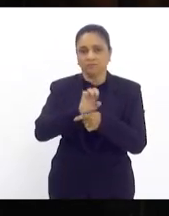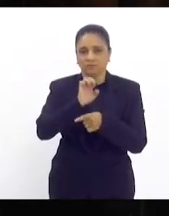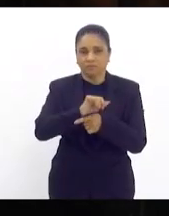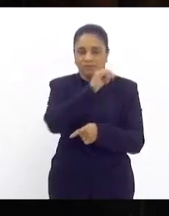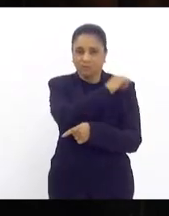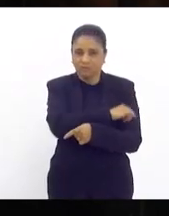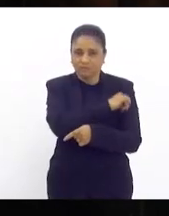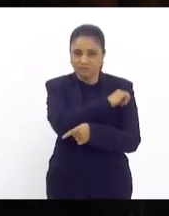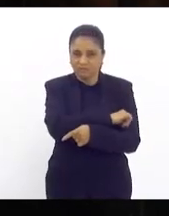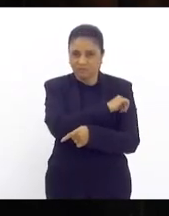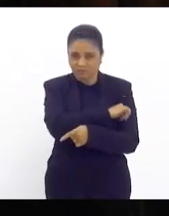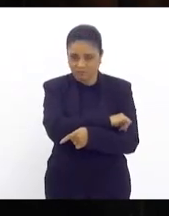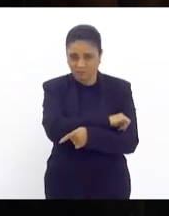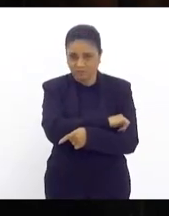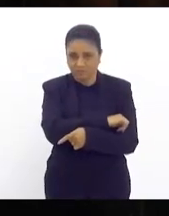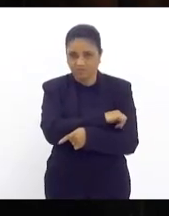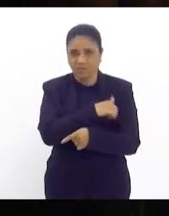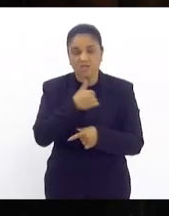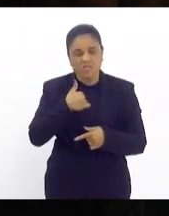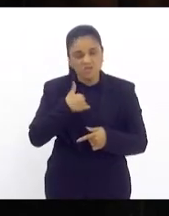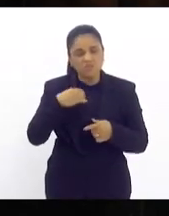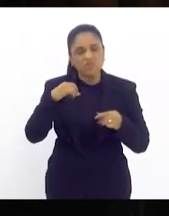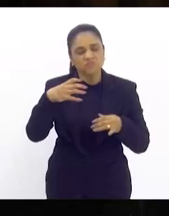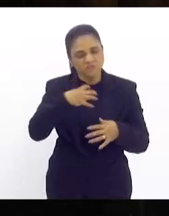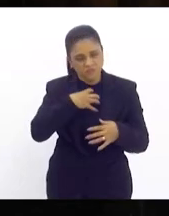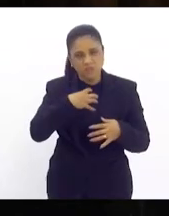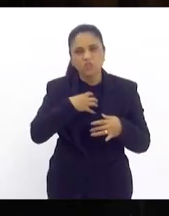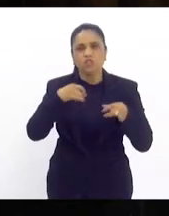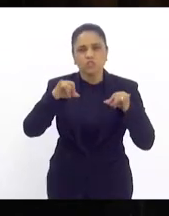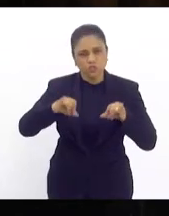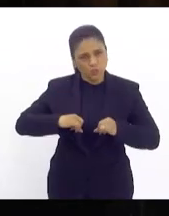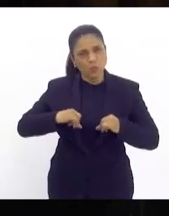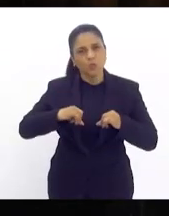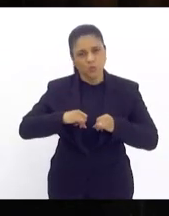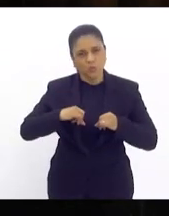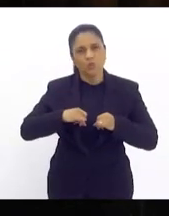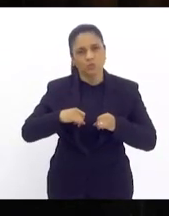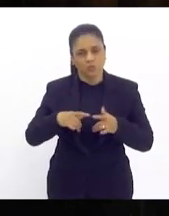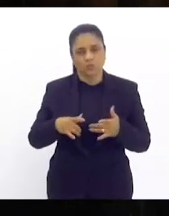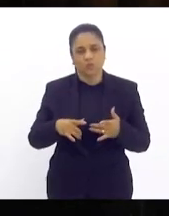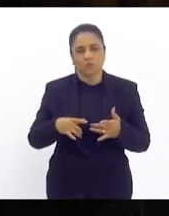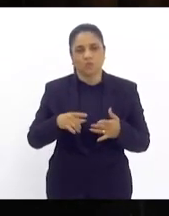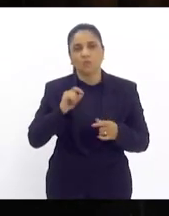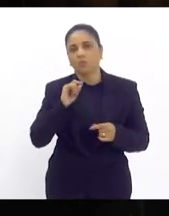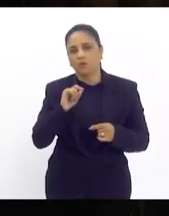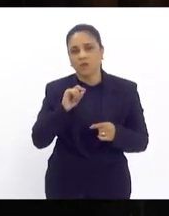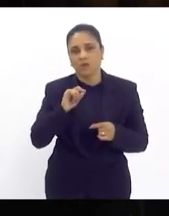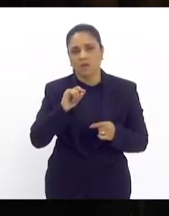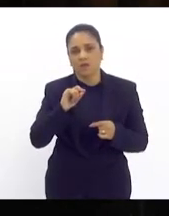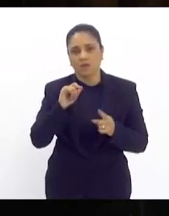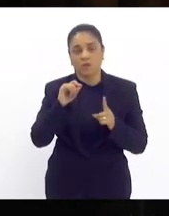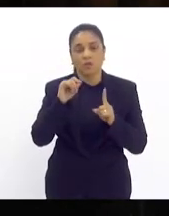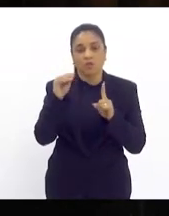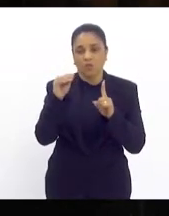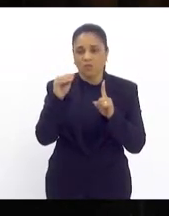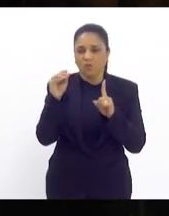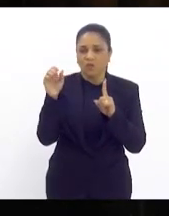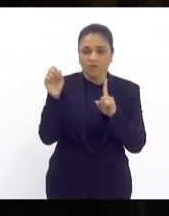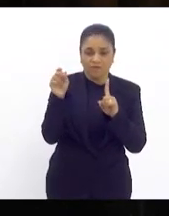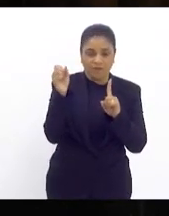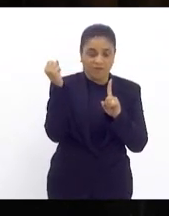dor que eu já senti na vida que foi o feminicídio de Marielle